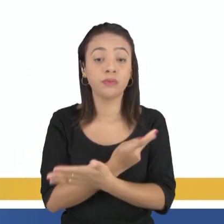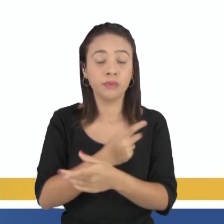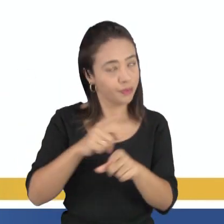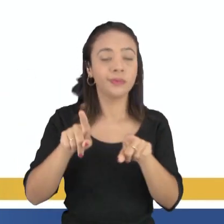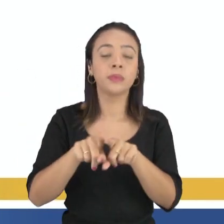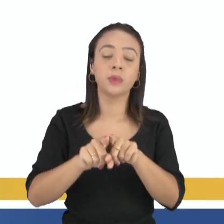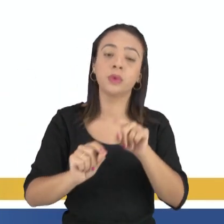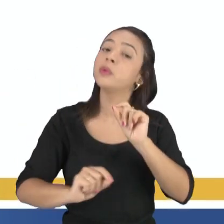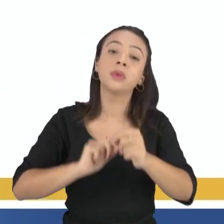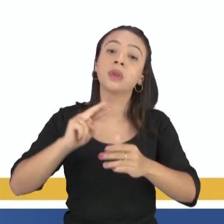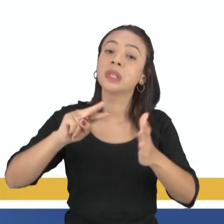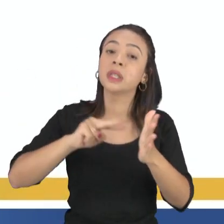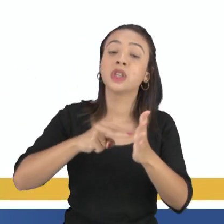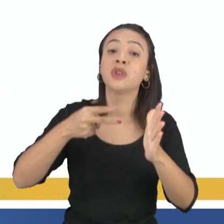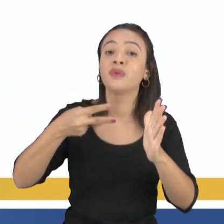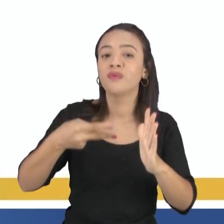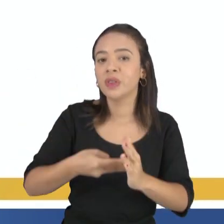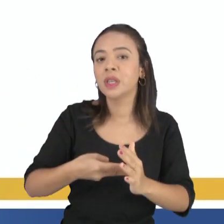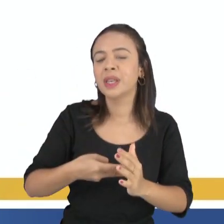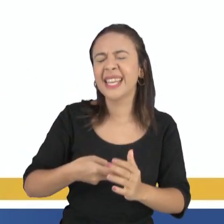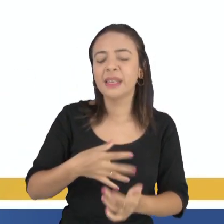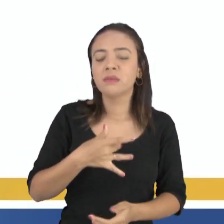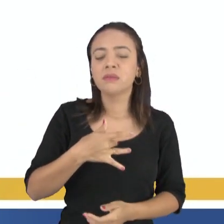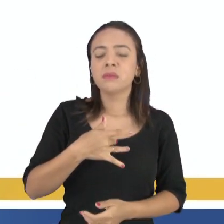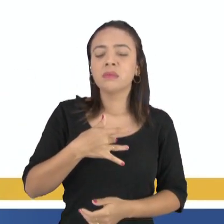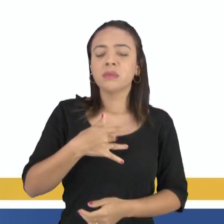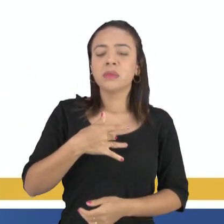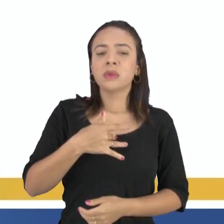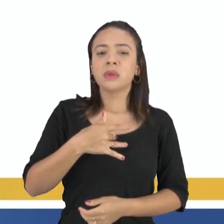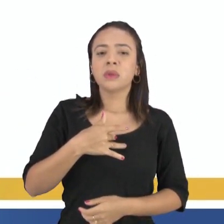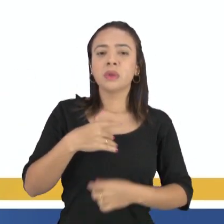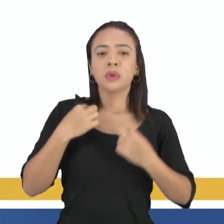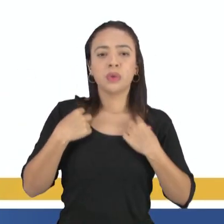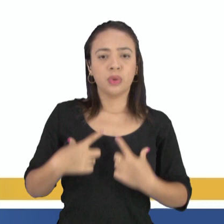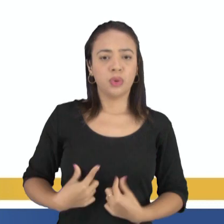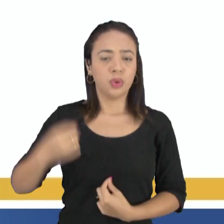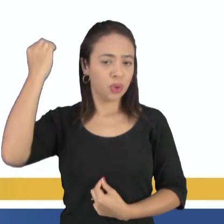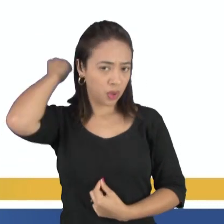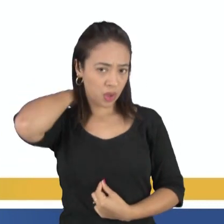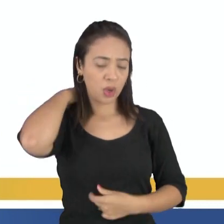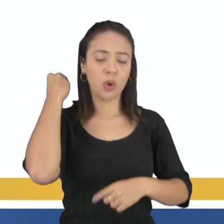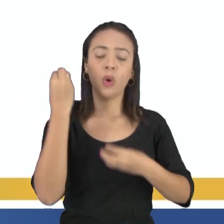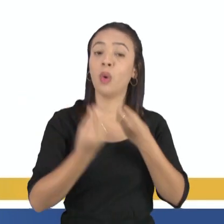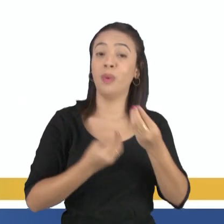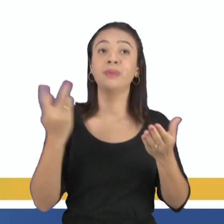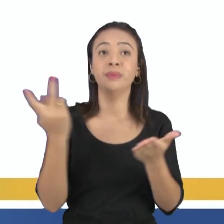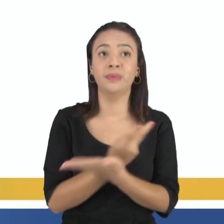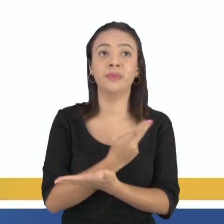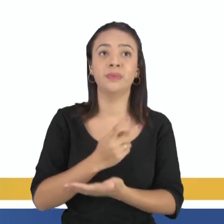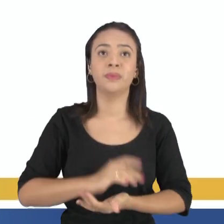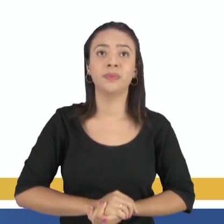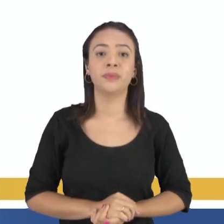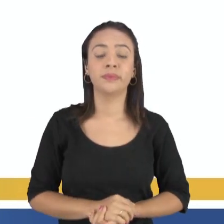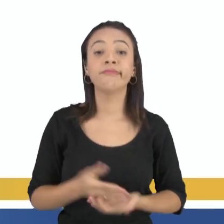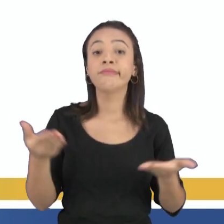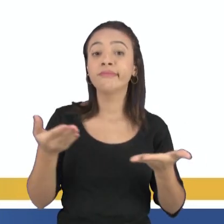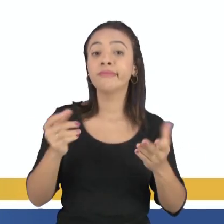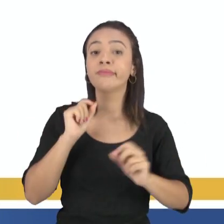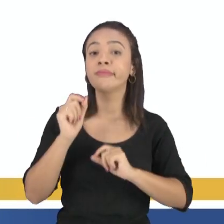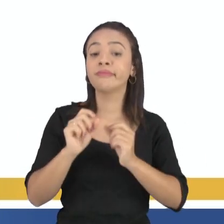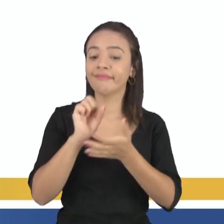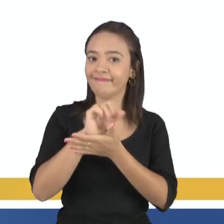a tuberculose pulmonar, como é que ela acontece, quem é seu agente causador, né? E aí vamos